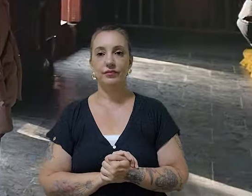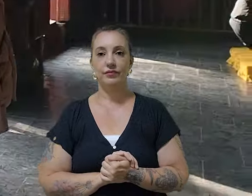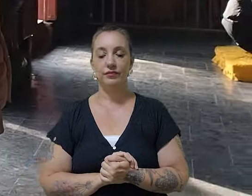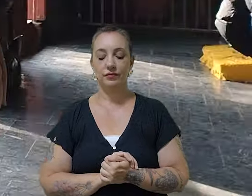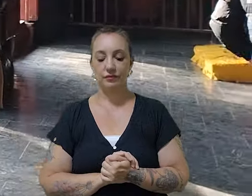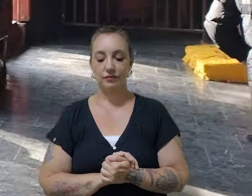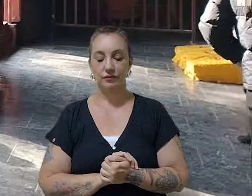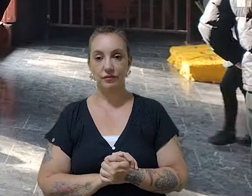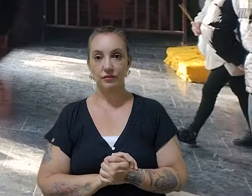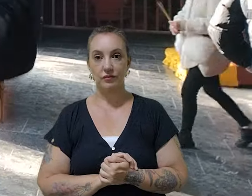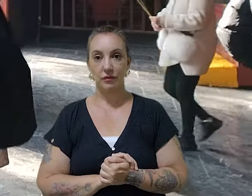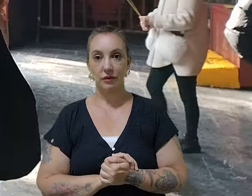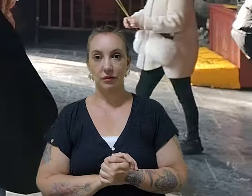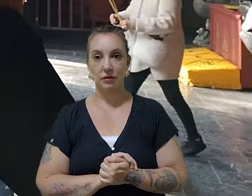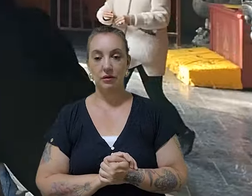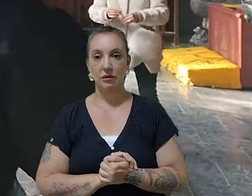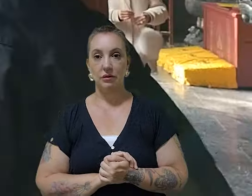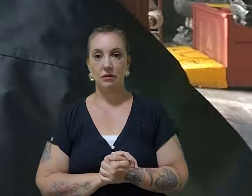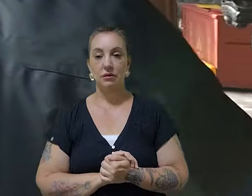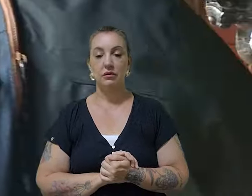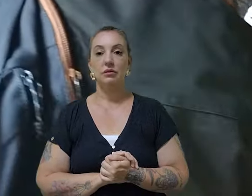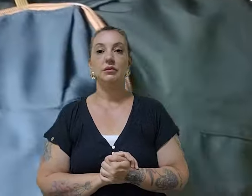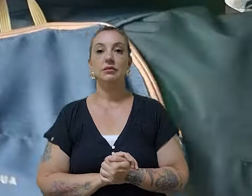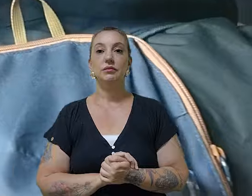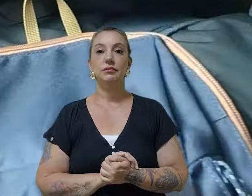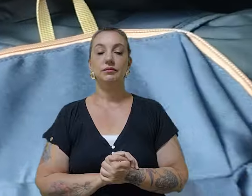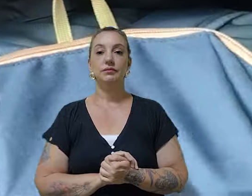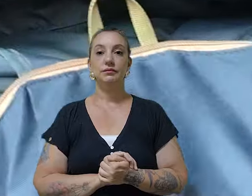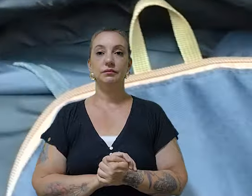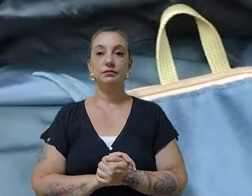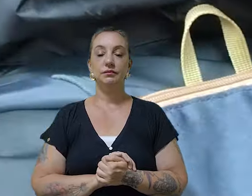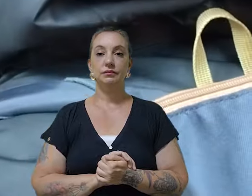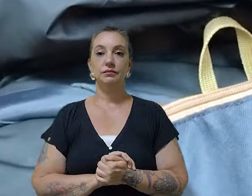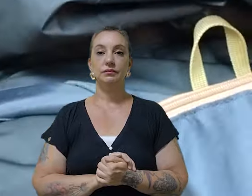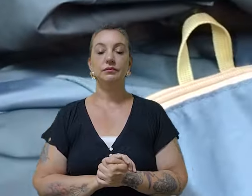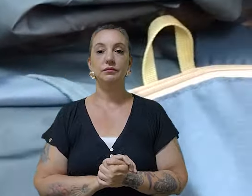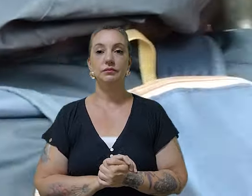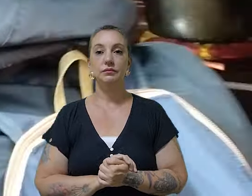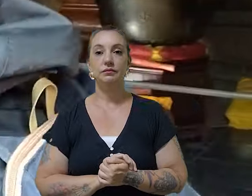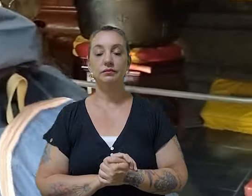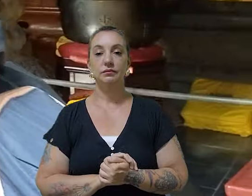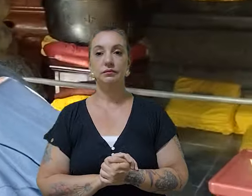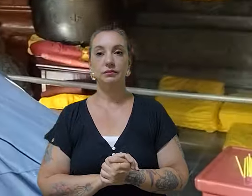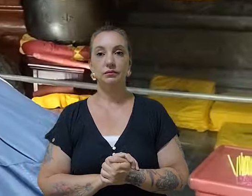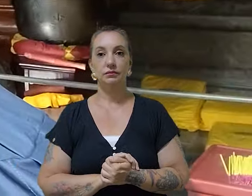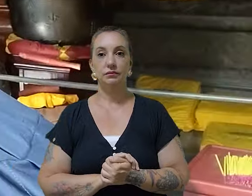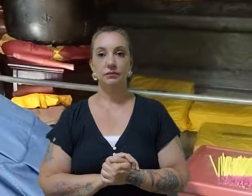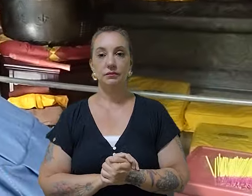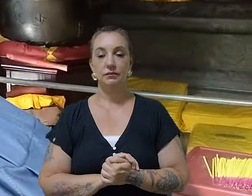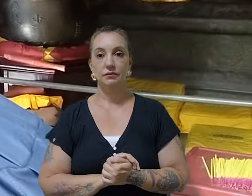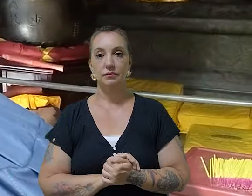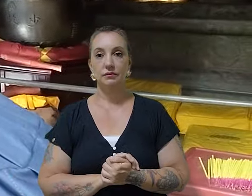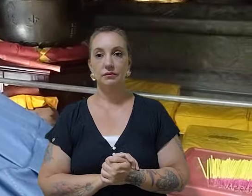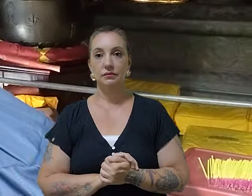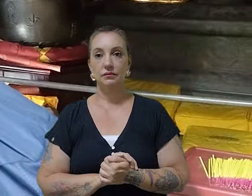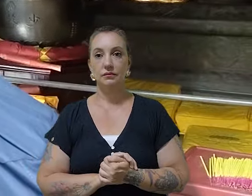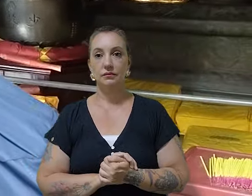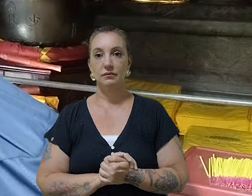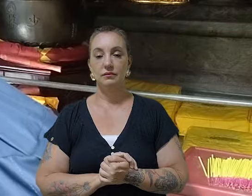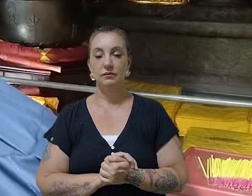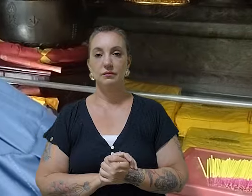Yao Shiko. Diga, tá. Não, Shijia Moni Fo. Shijia Moni Fo. Ah, tui. Não, Shifan